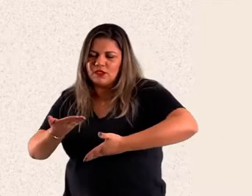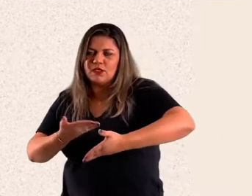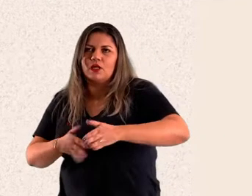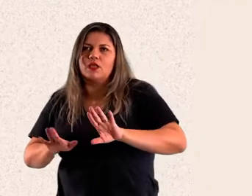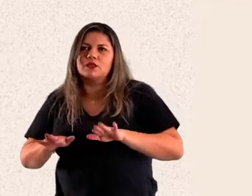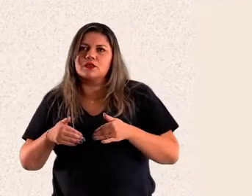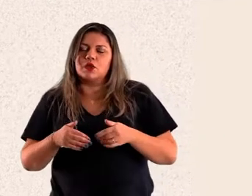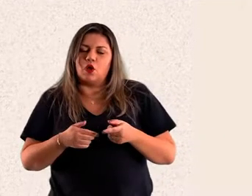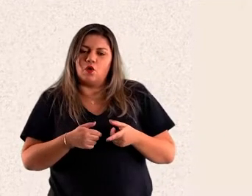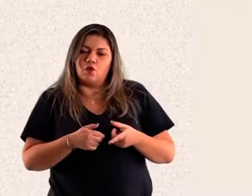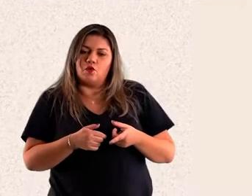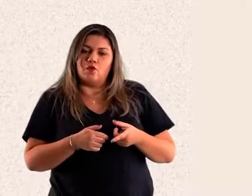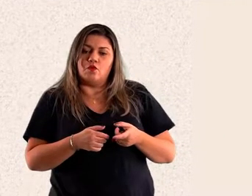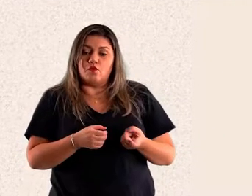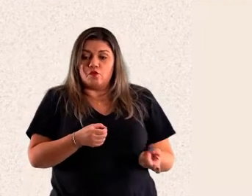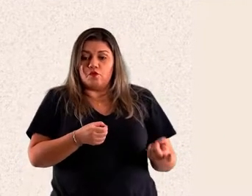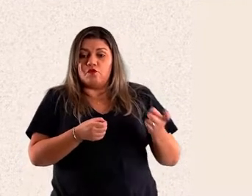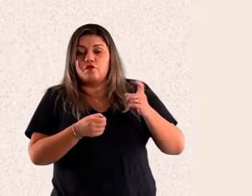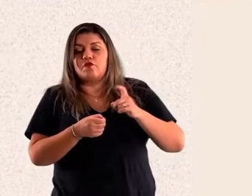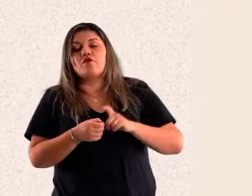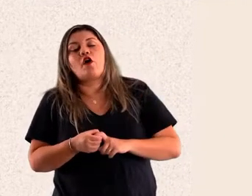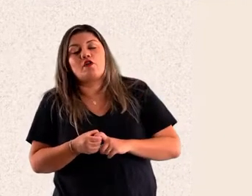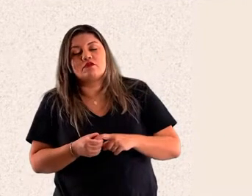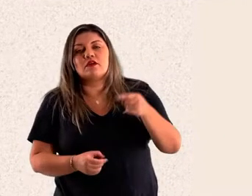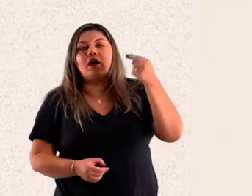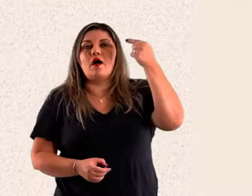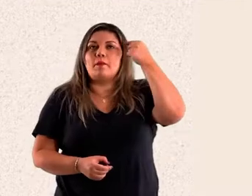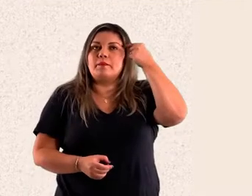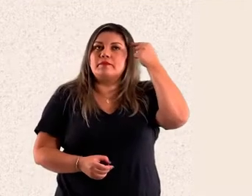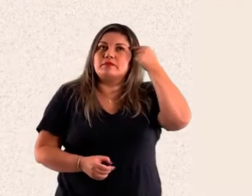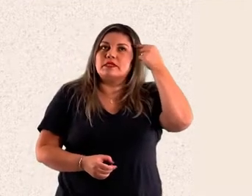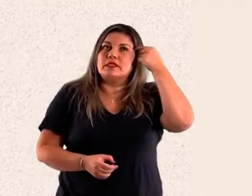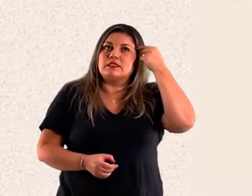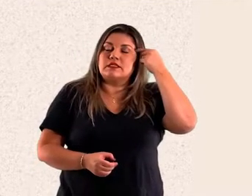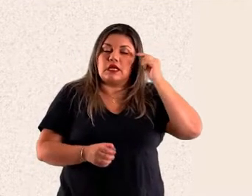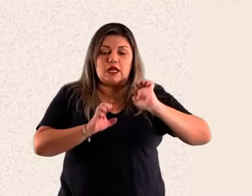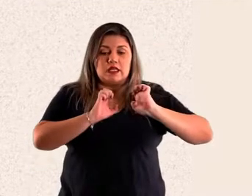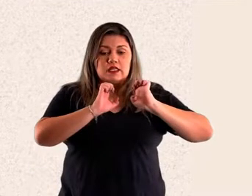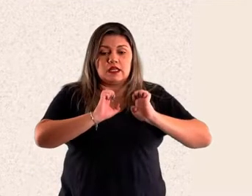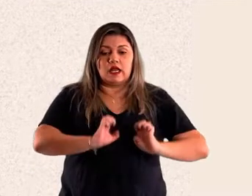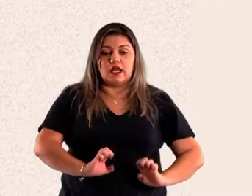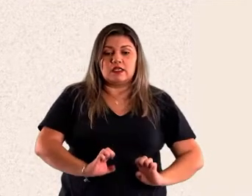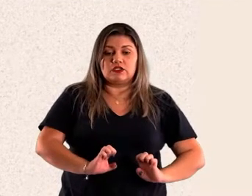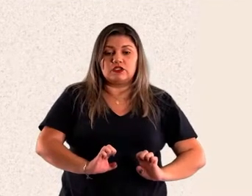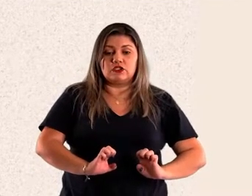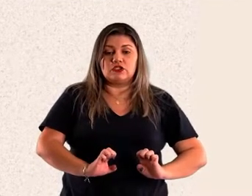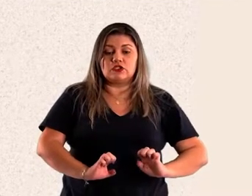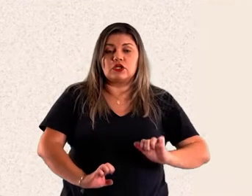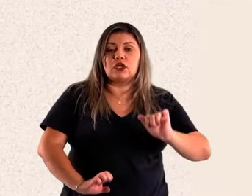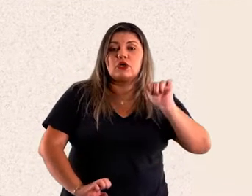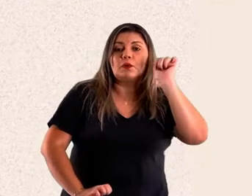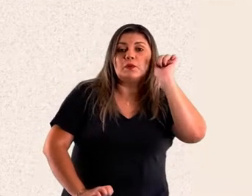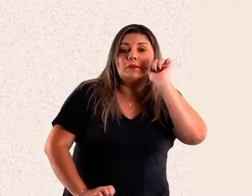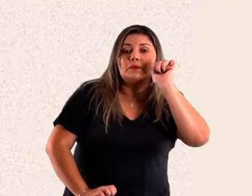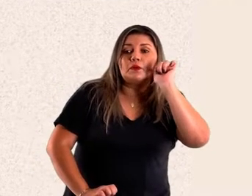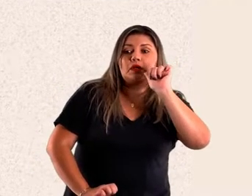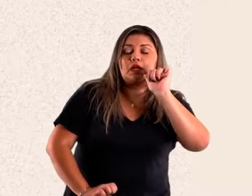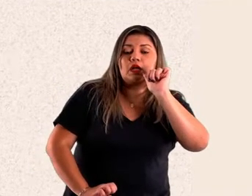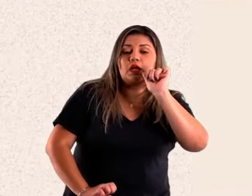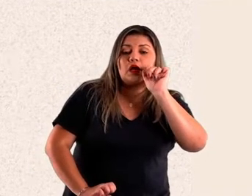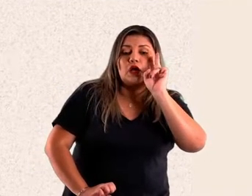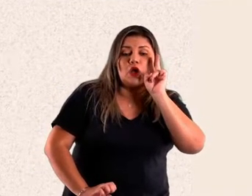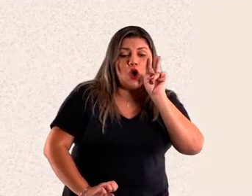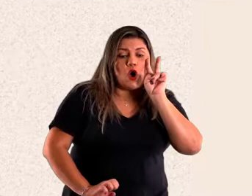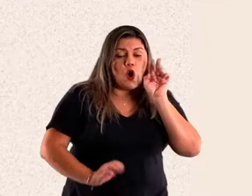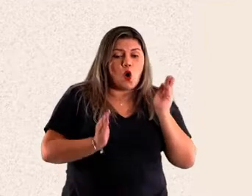né e tem a pensar naquela ideia também da ética feminina não é como uma ética que olha para o cuidado com